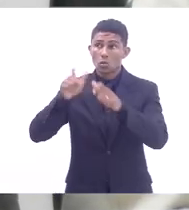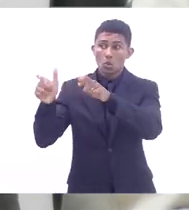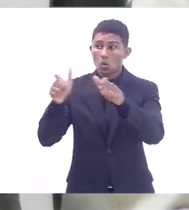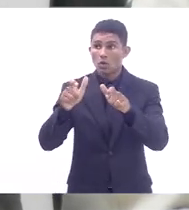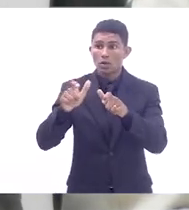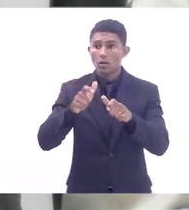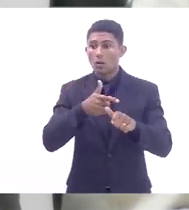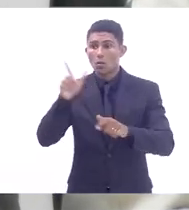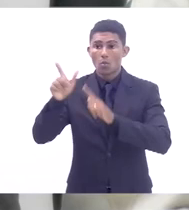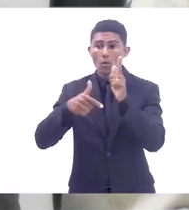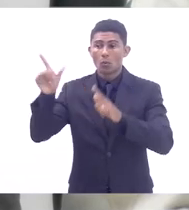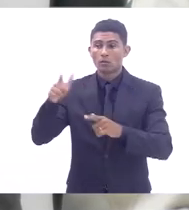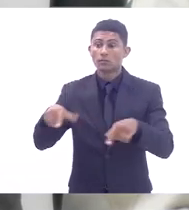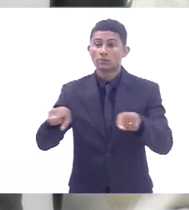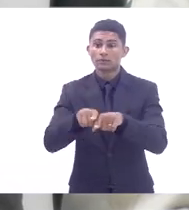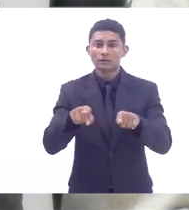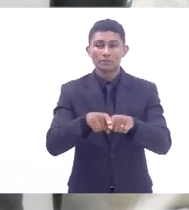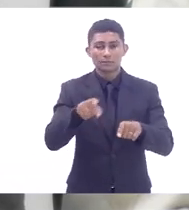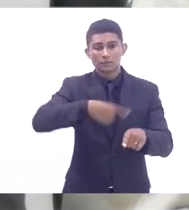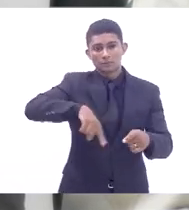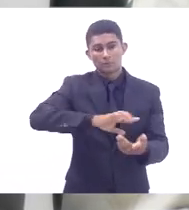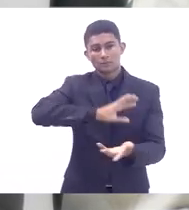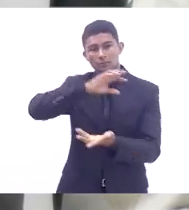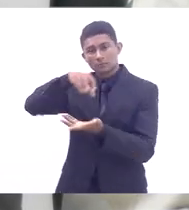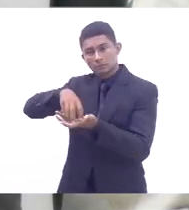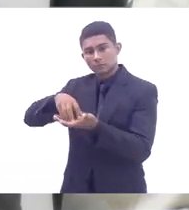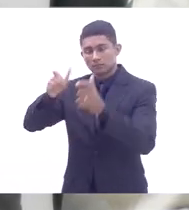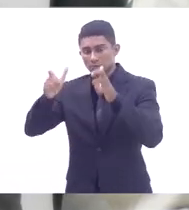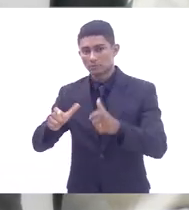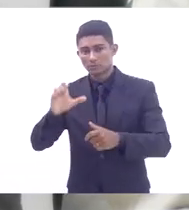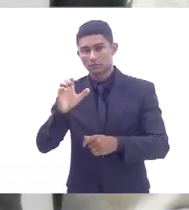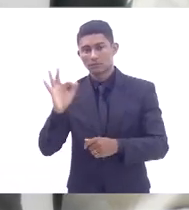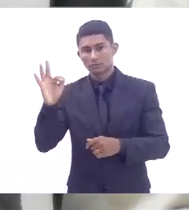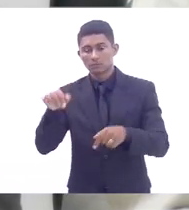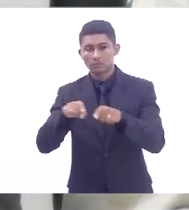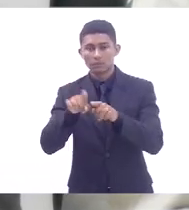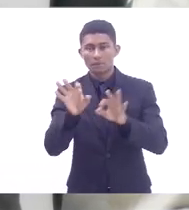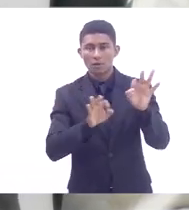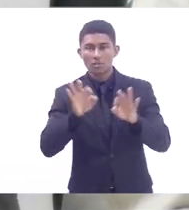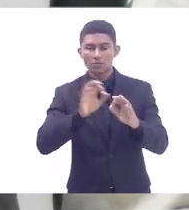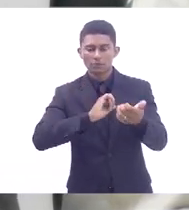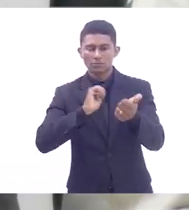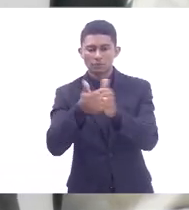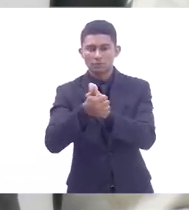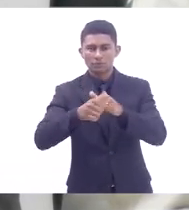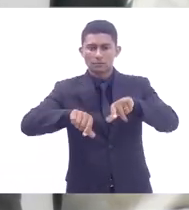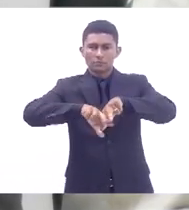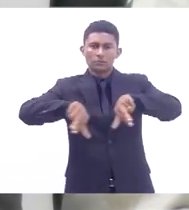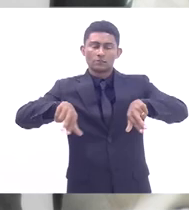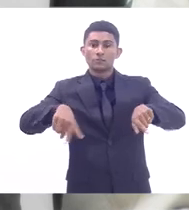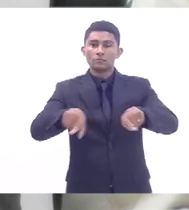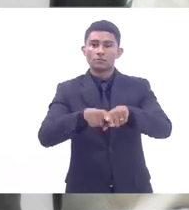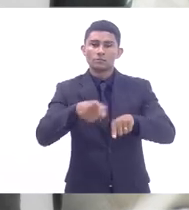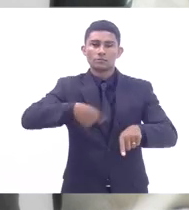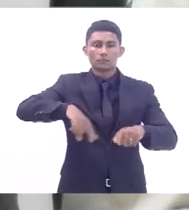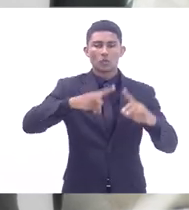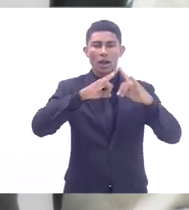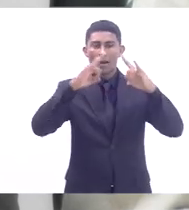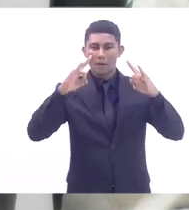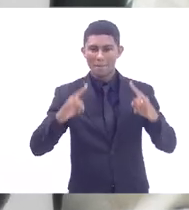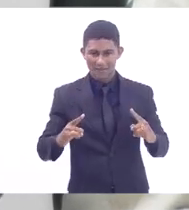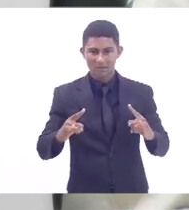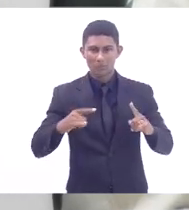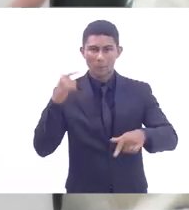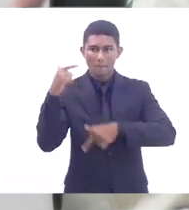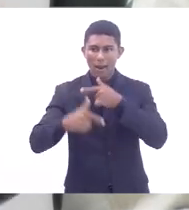a expansão da nossa universidade para Cabo Frio o projeto para esporte e o trabalho que a gente vem fazendo no acampamento cambaíba para ver se